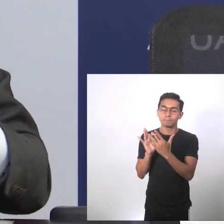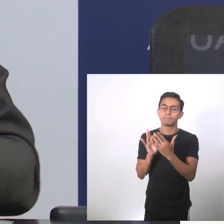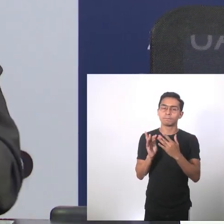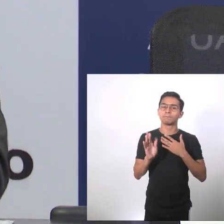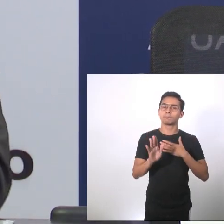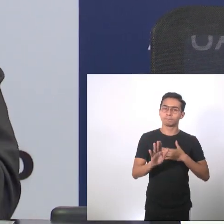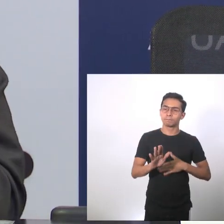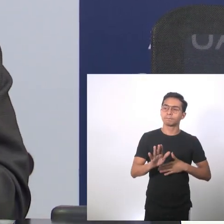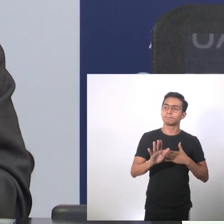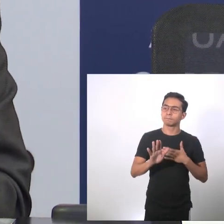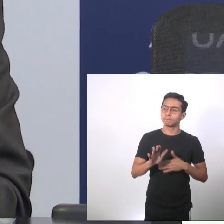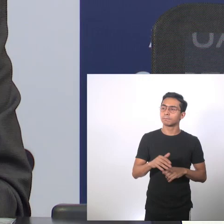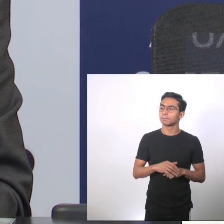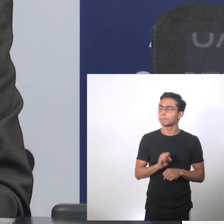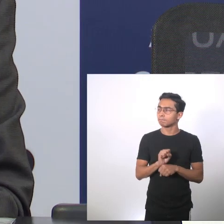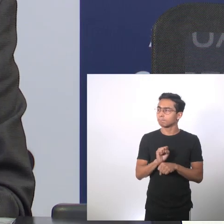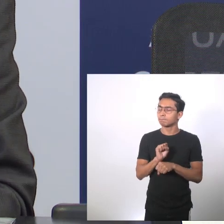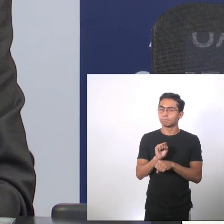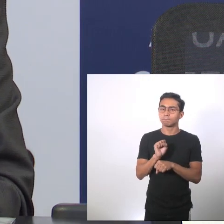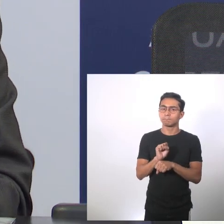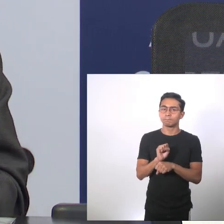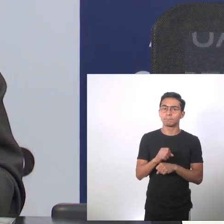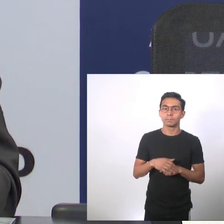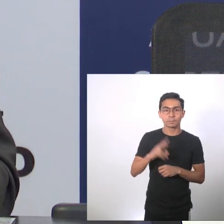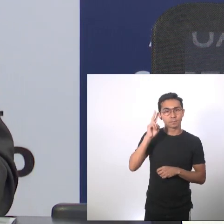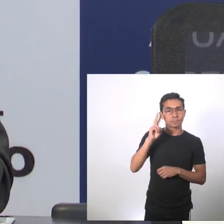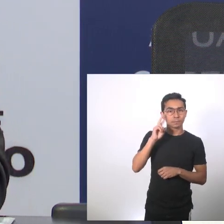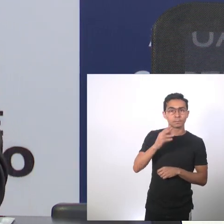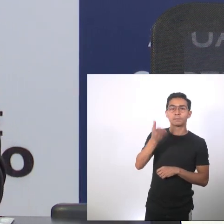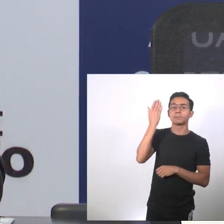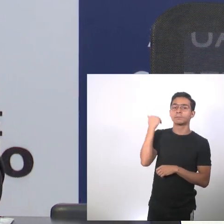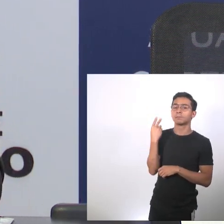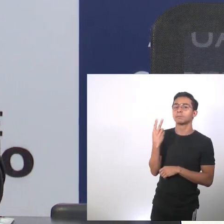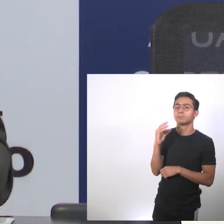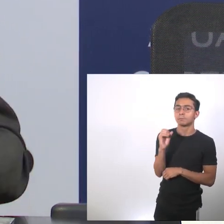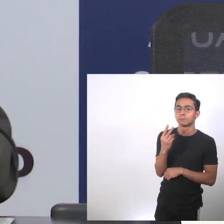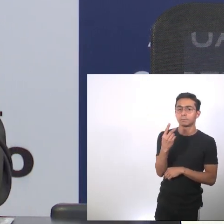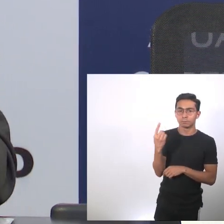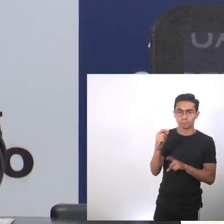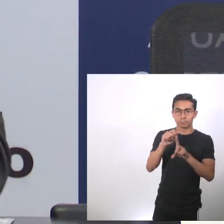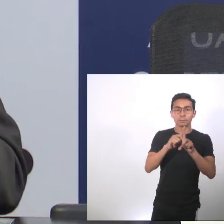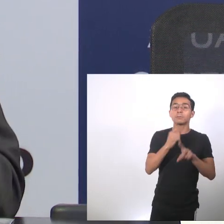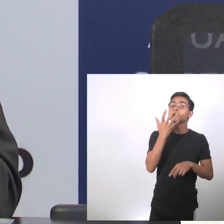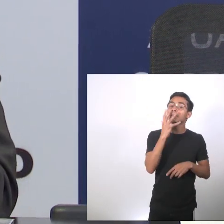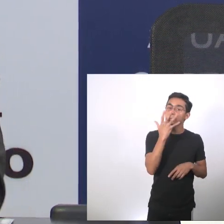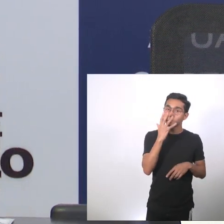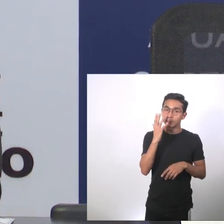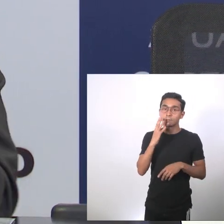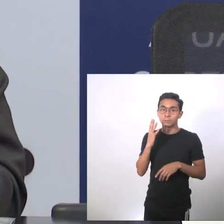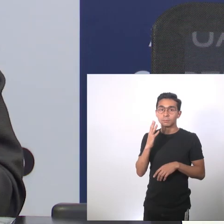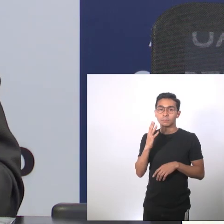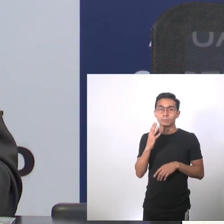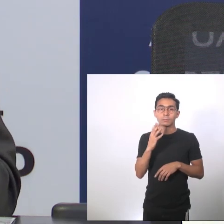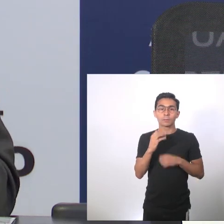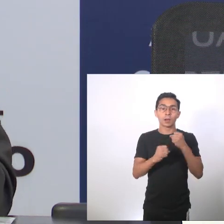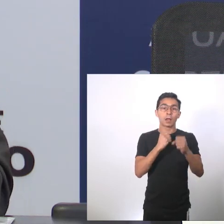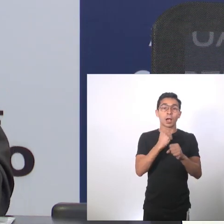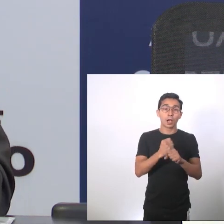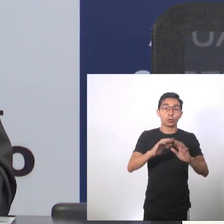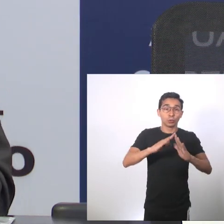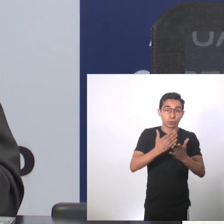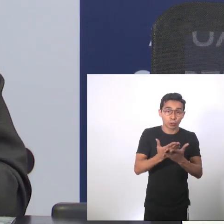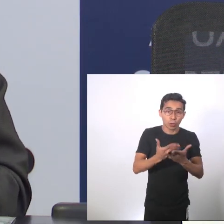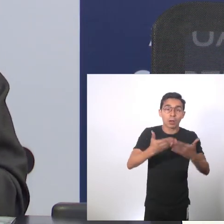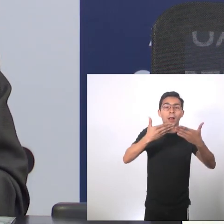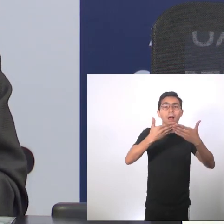né? Então, eu me lembro que já em fevereiro de 2021, eu fui à abertura do ano letivo, porque em São Paulo nós abrimos as escolas